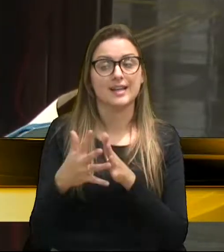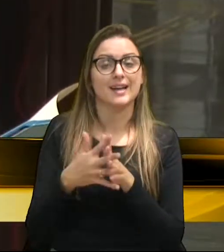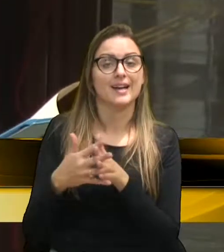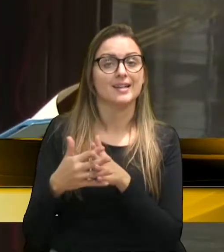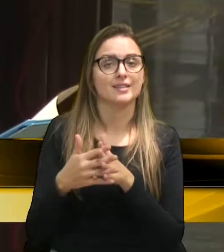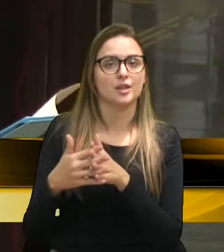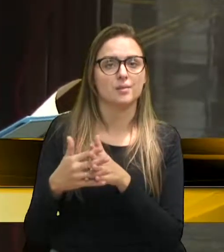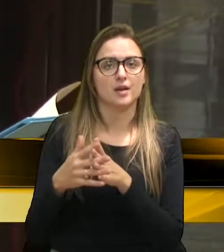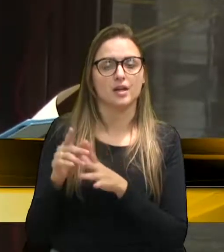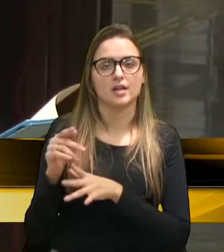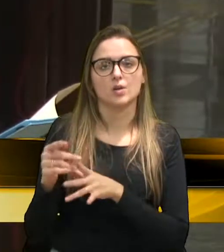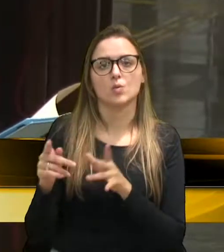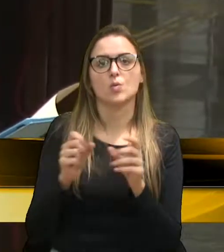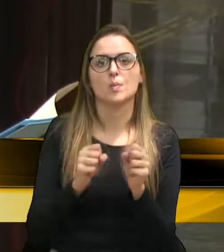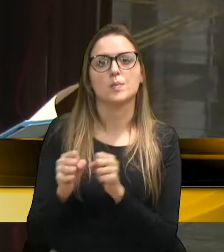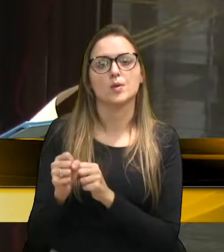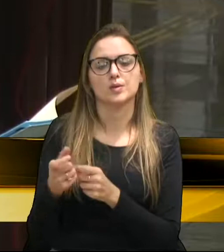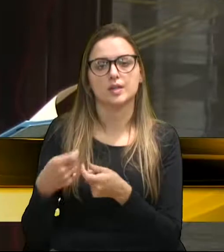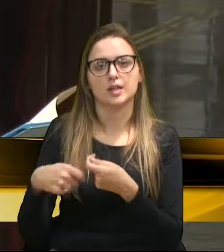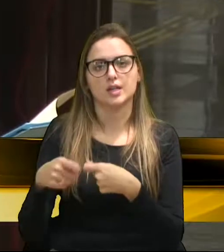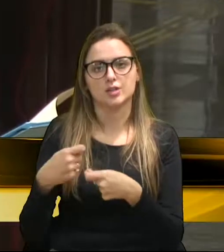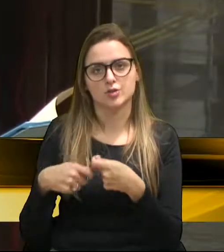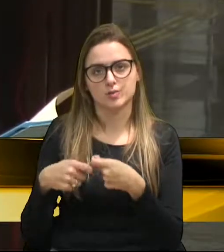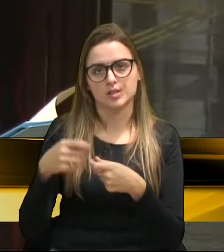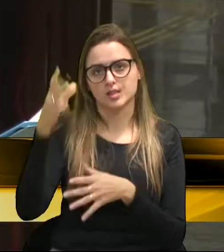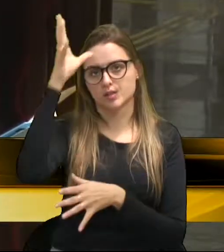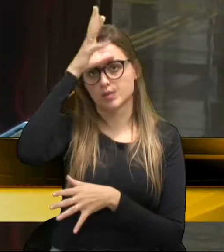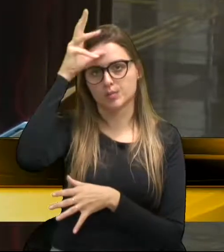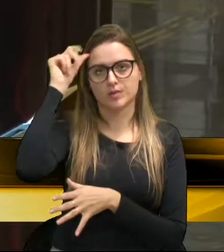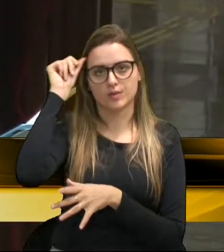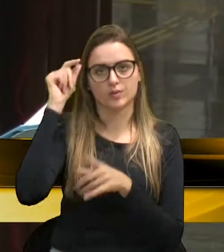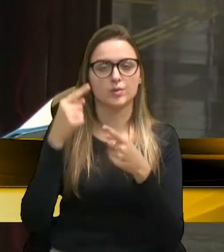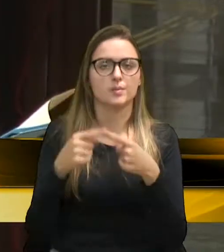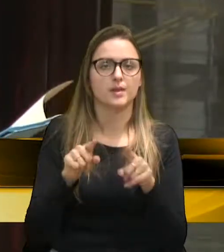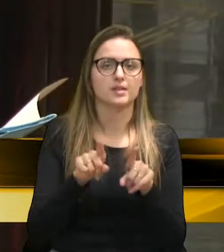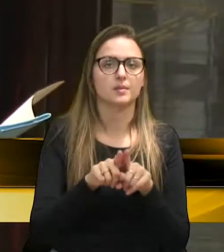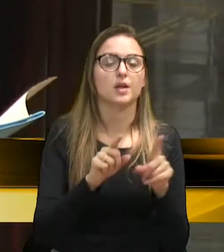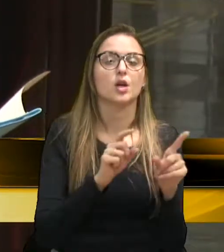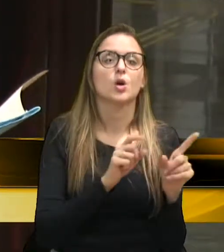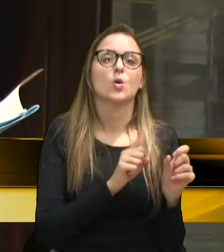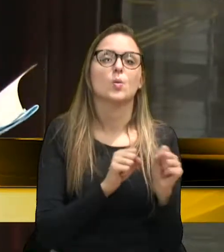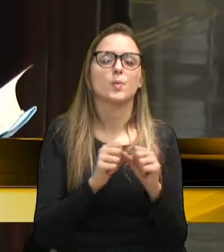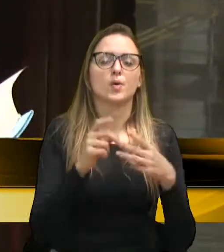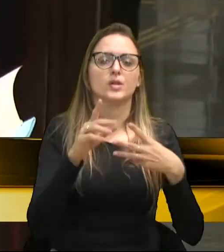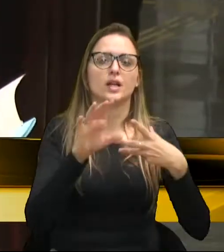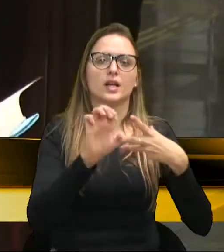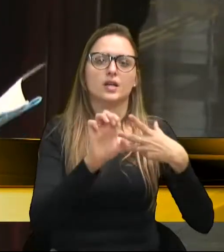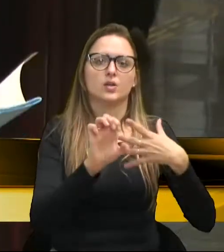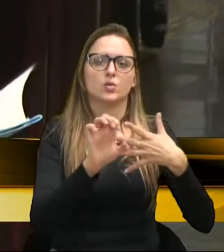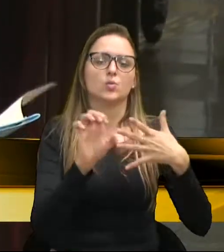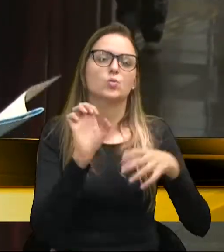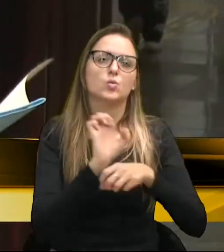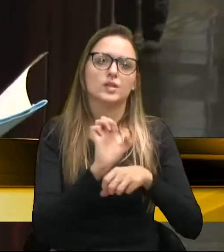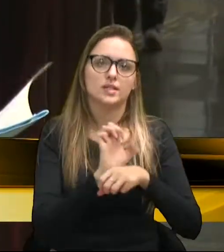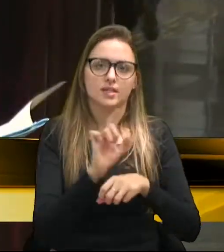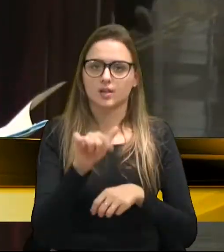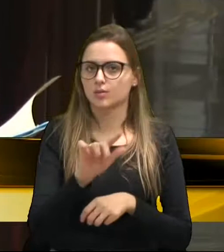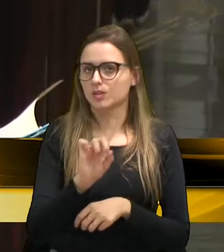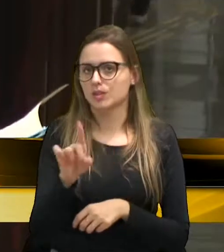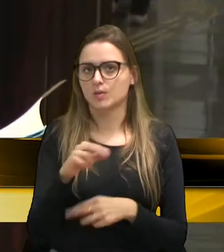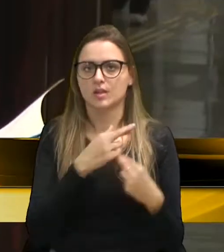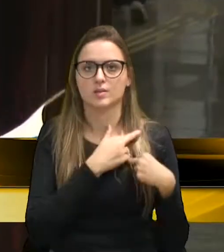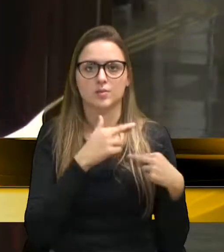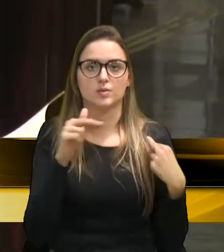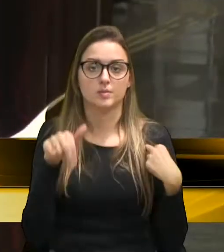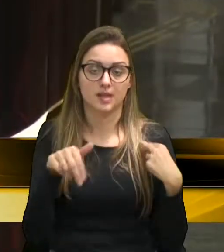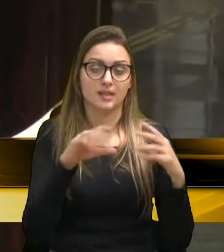autonomia administrativa e funcional, não só do Poder Executivo, mas também do Poder Estadual, prerrogativa que não é alçada do Executivo,